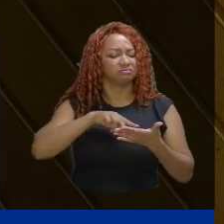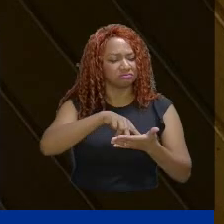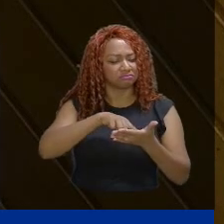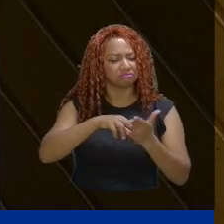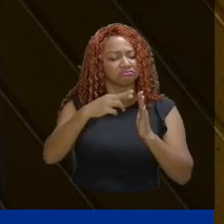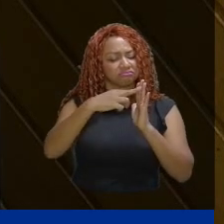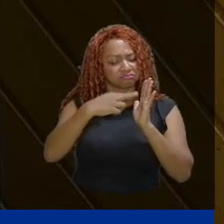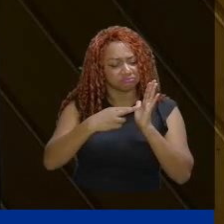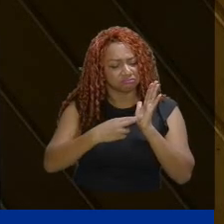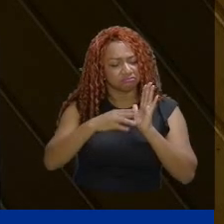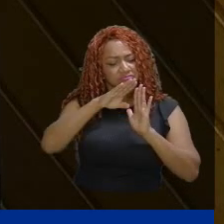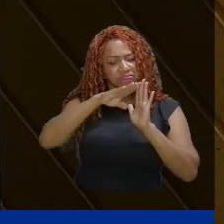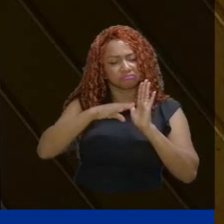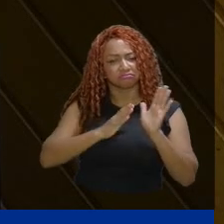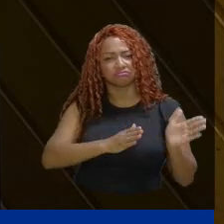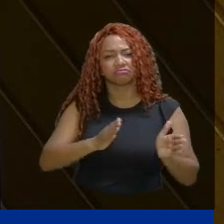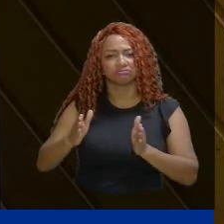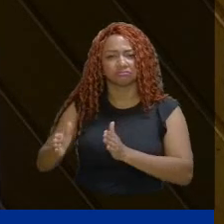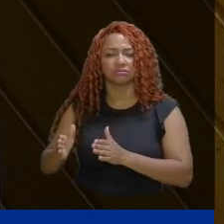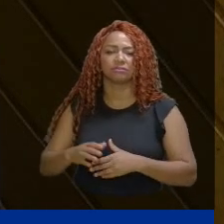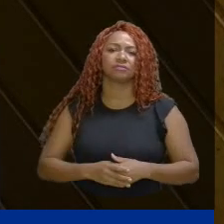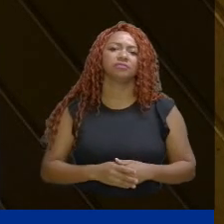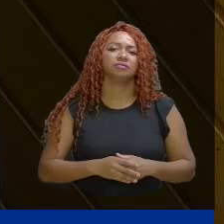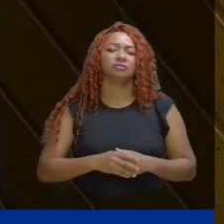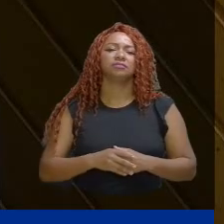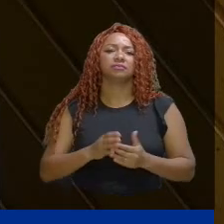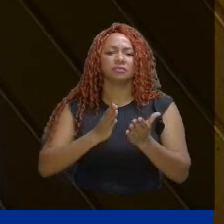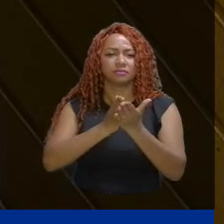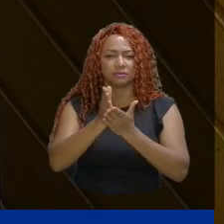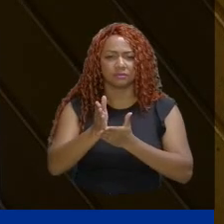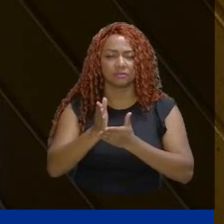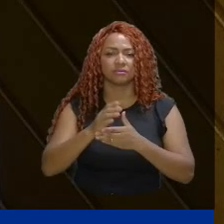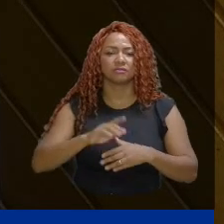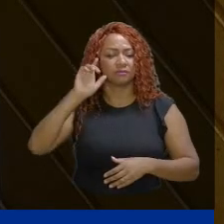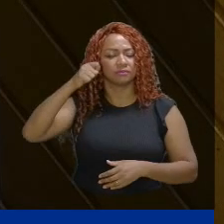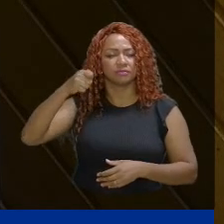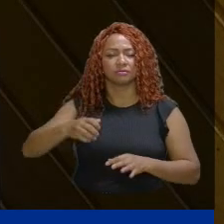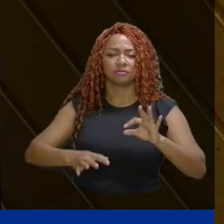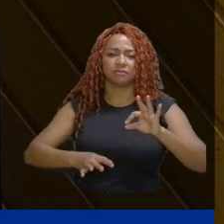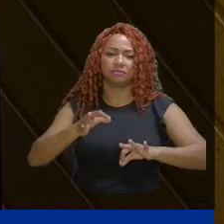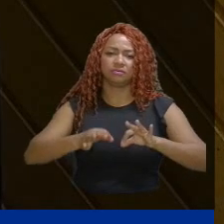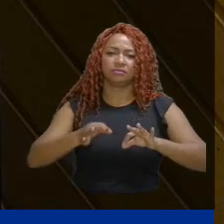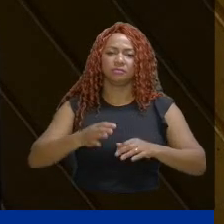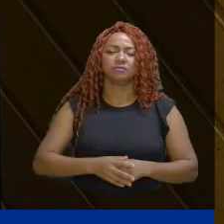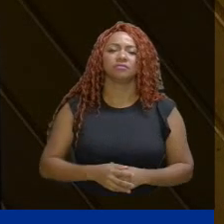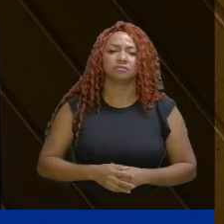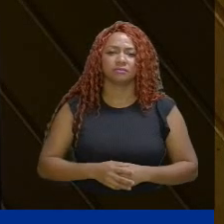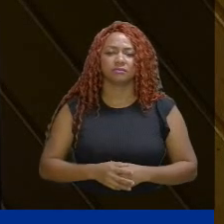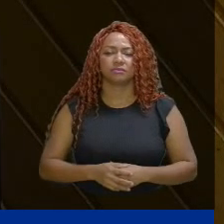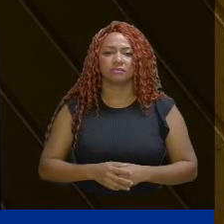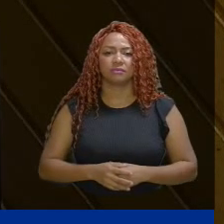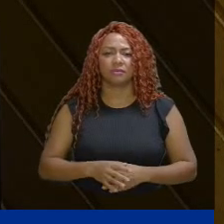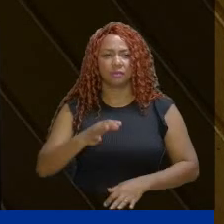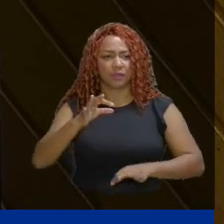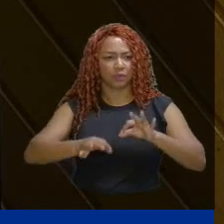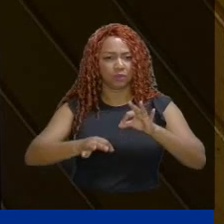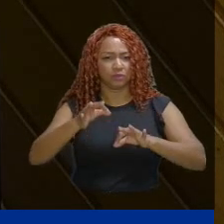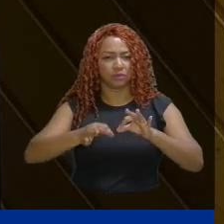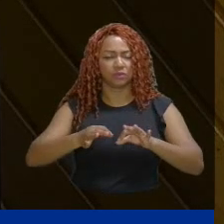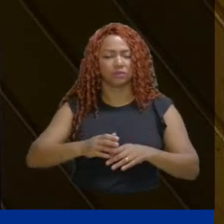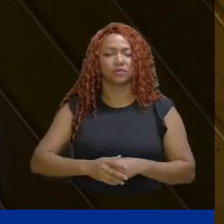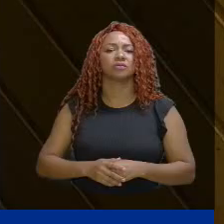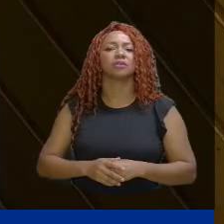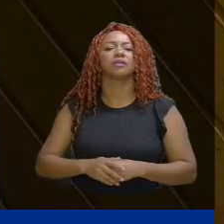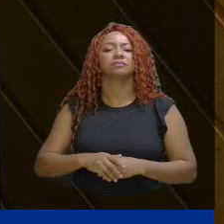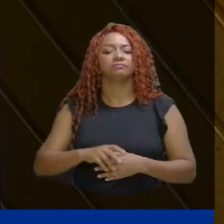estabilidade processual, bem como a coerência e previsibilidade das decisões judiciais. No julgamento que entendo deva